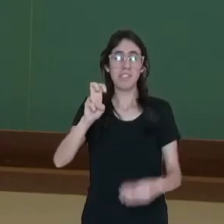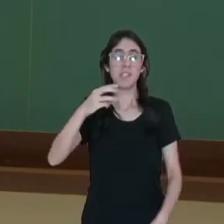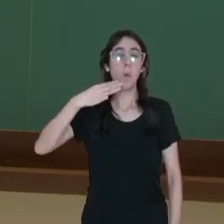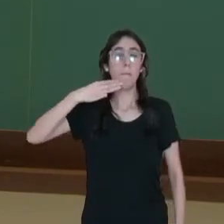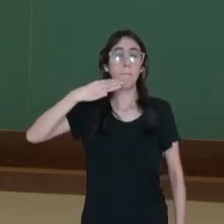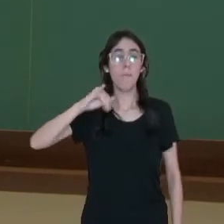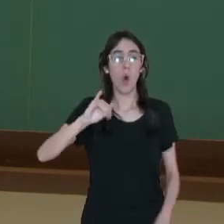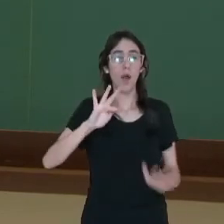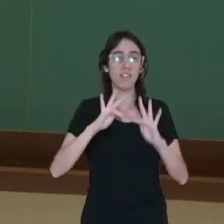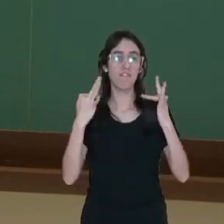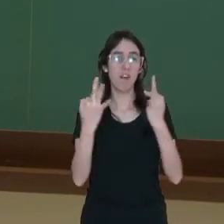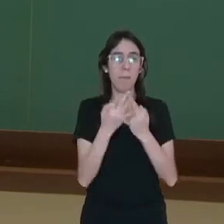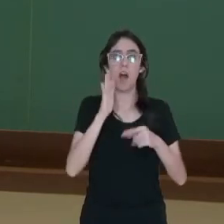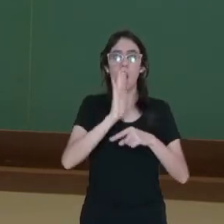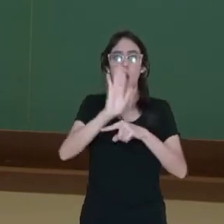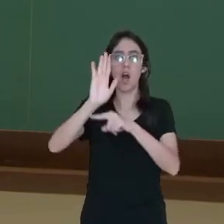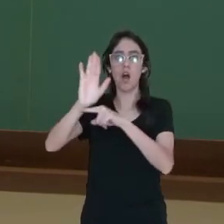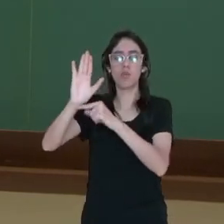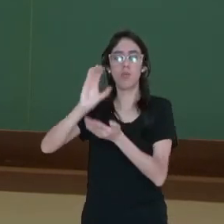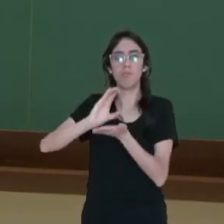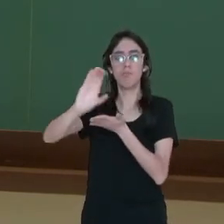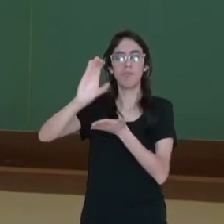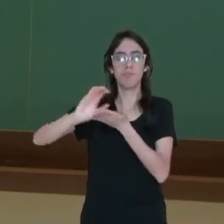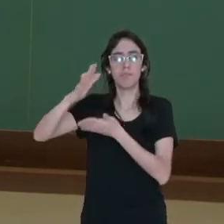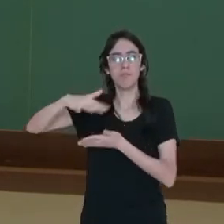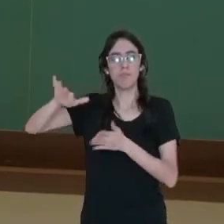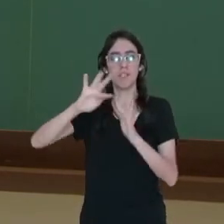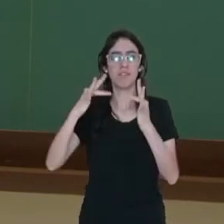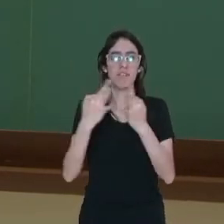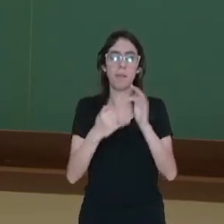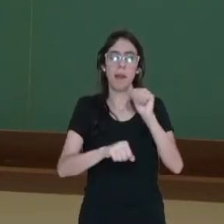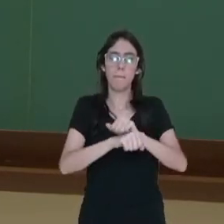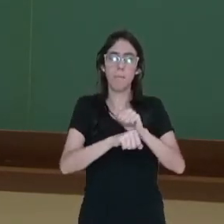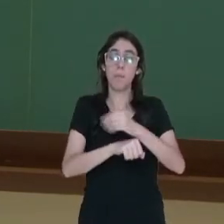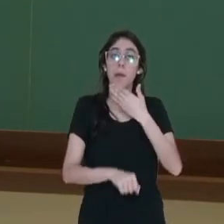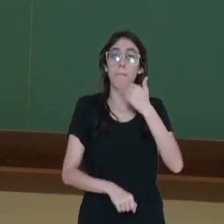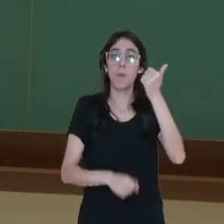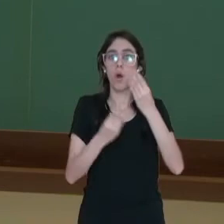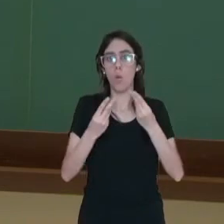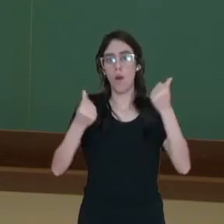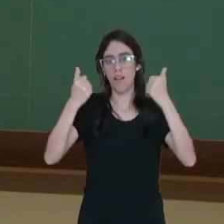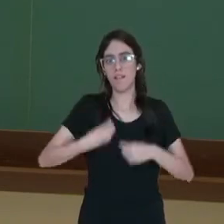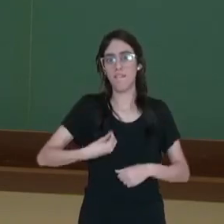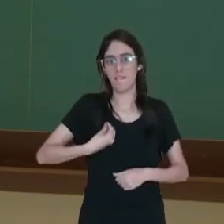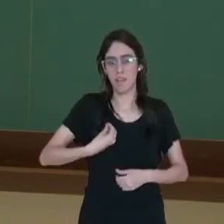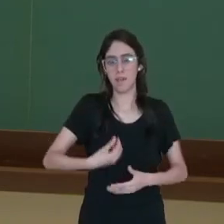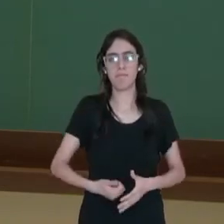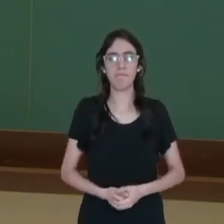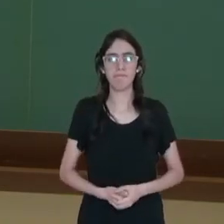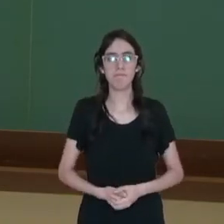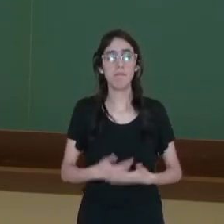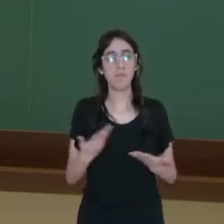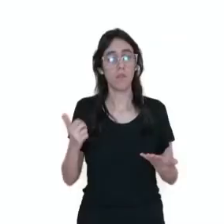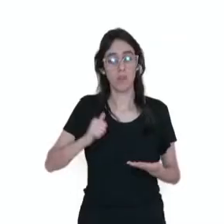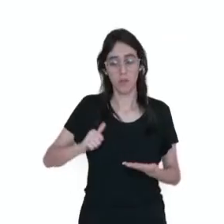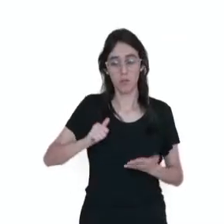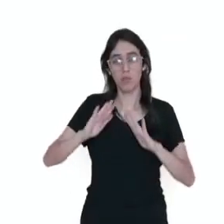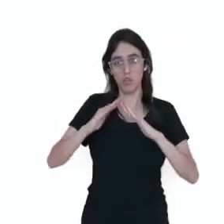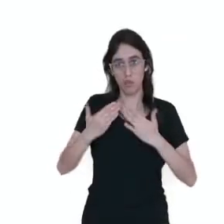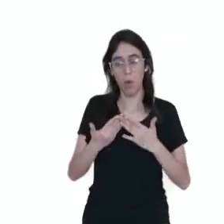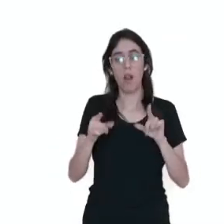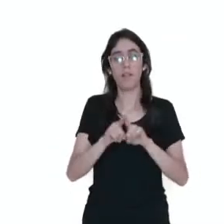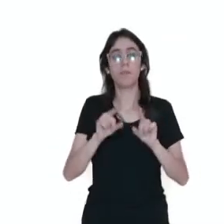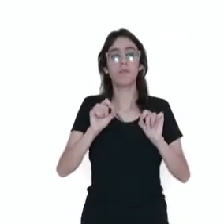famílias. Uma renda mínima para famílias pobres, melhoria na qualidade de vida. Além do Bolsa Escola, nós